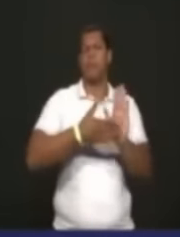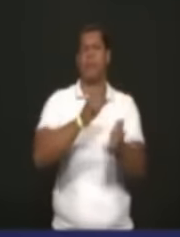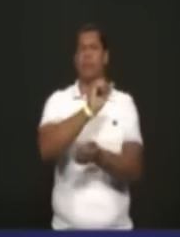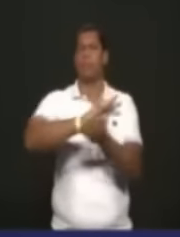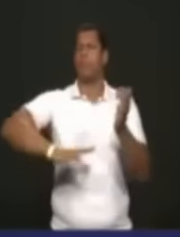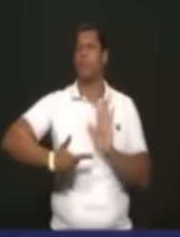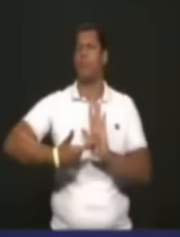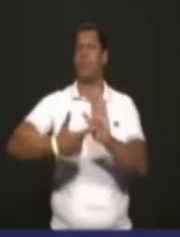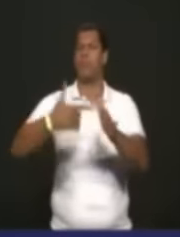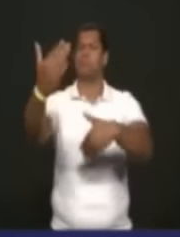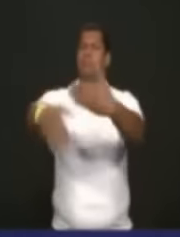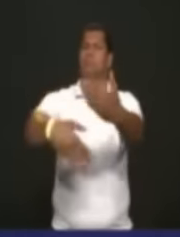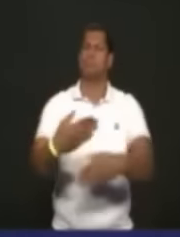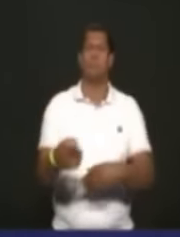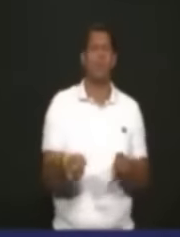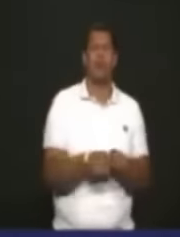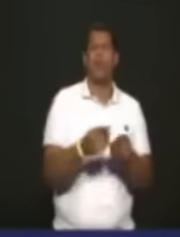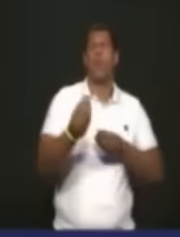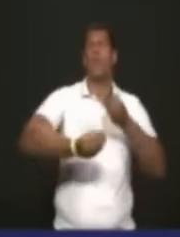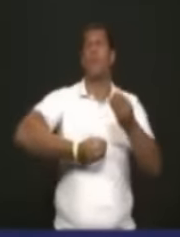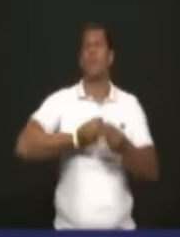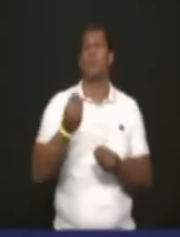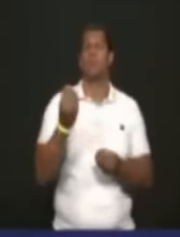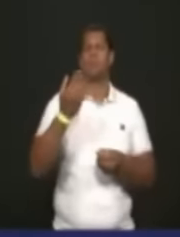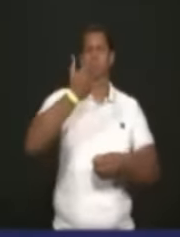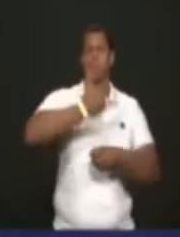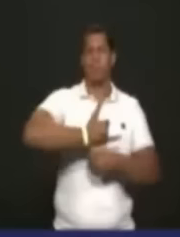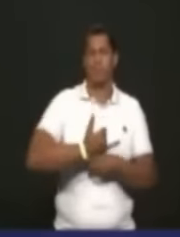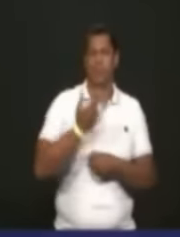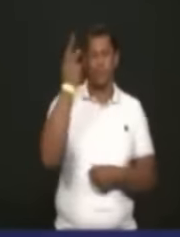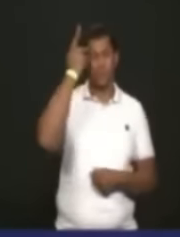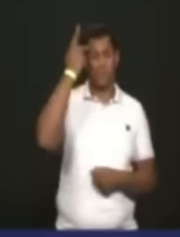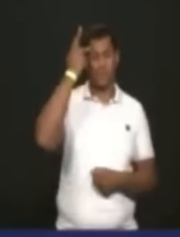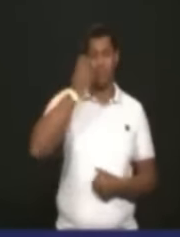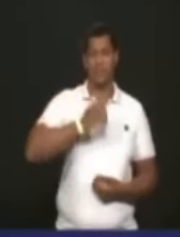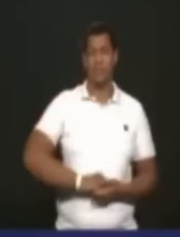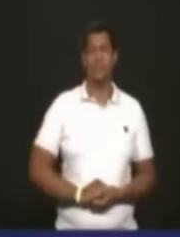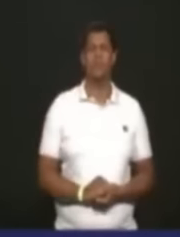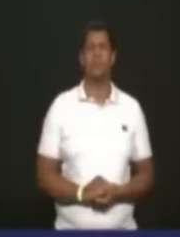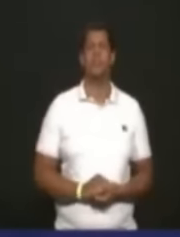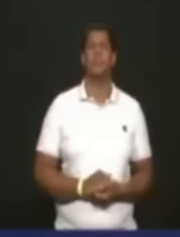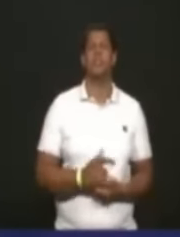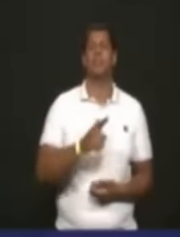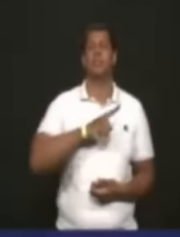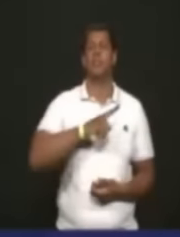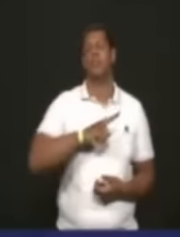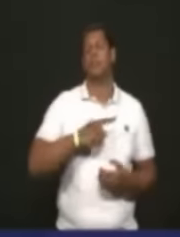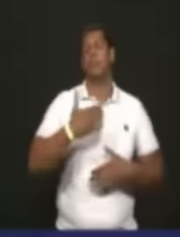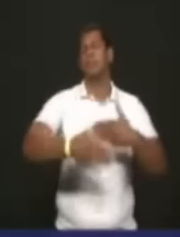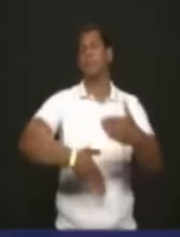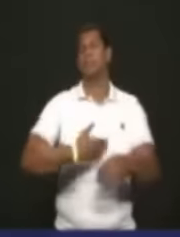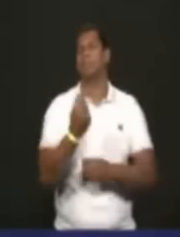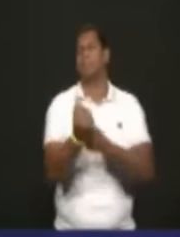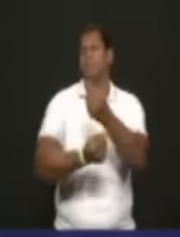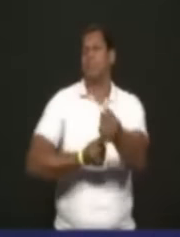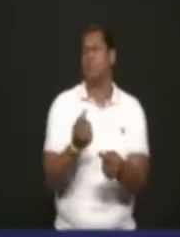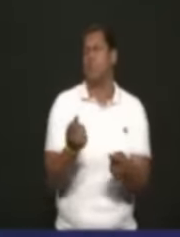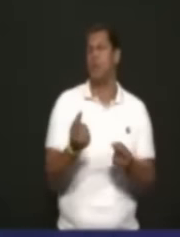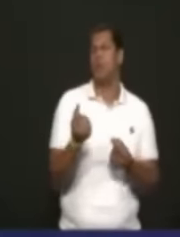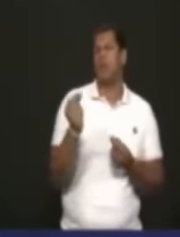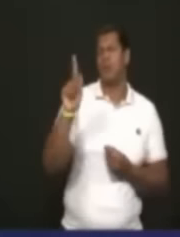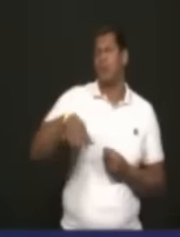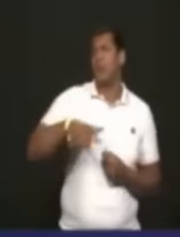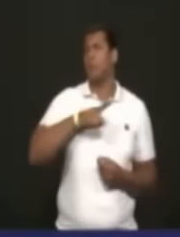esse grande avanço da nossa cidade de São Paulo. E poder dar continuidade com investimentos. Inclusive, tem